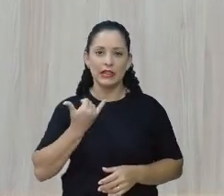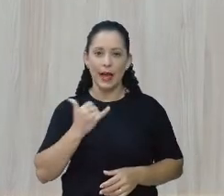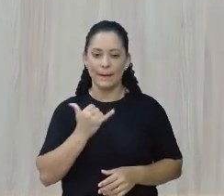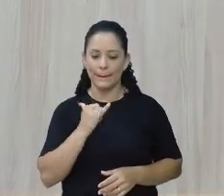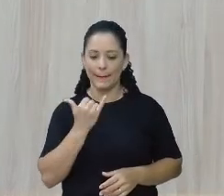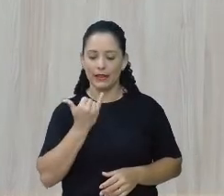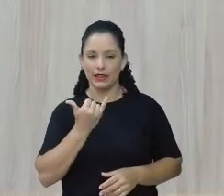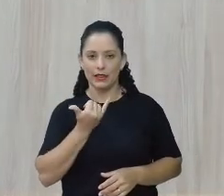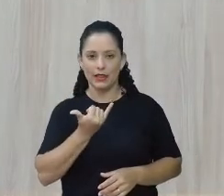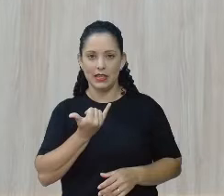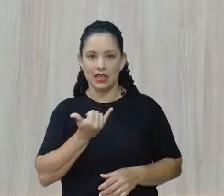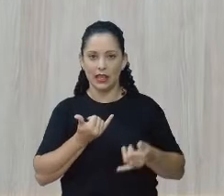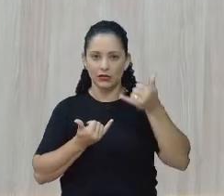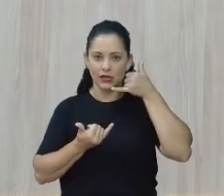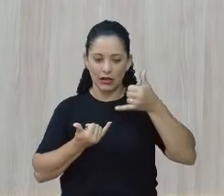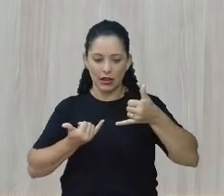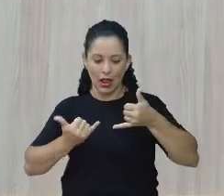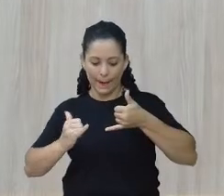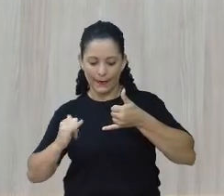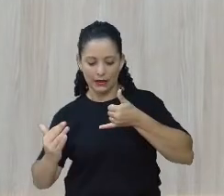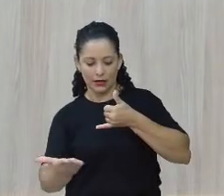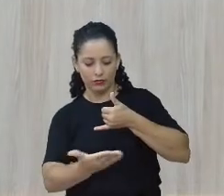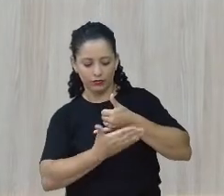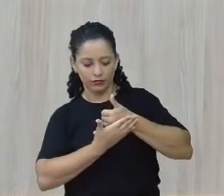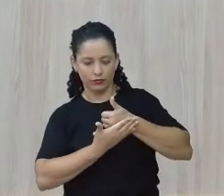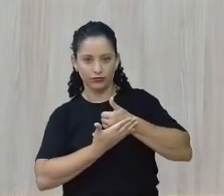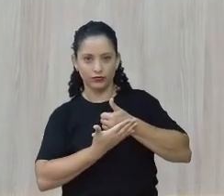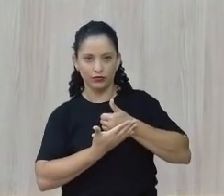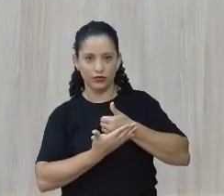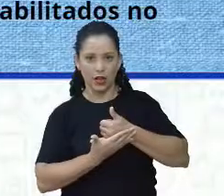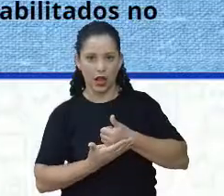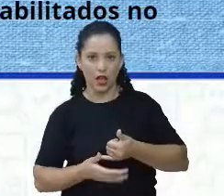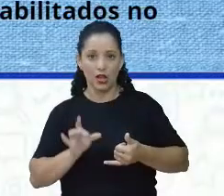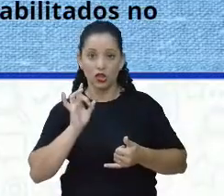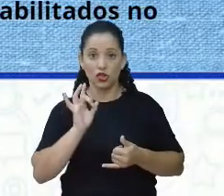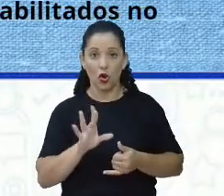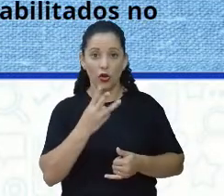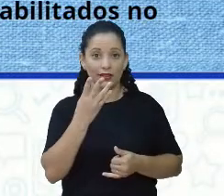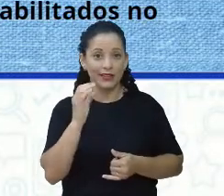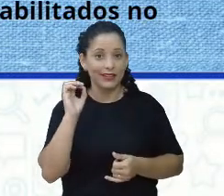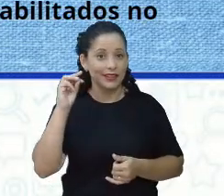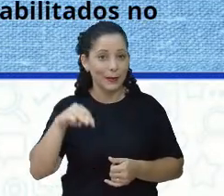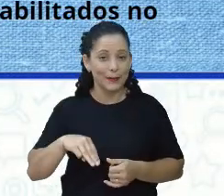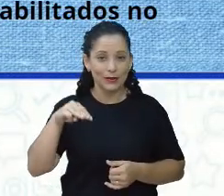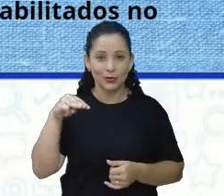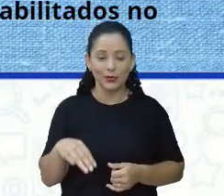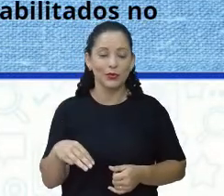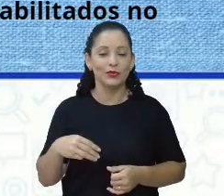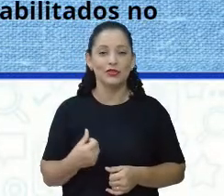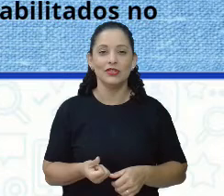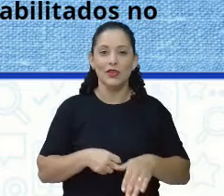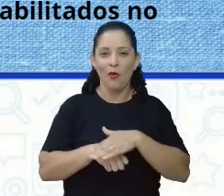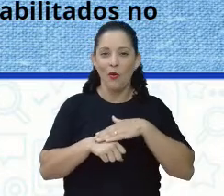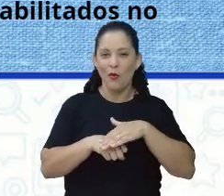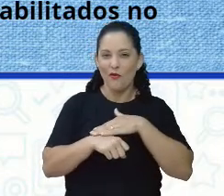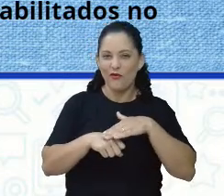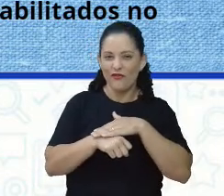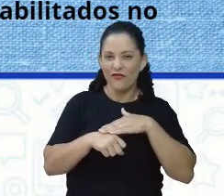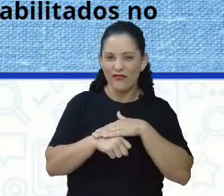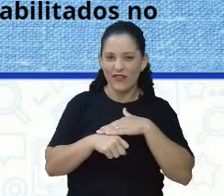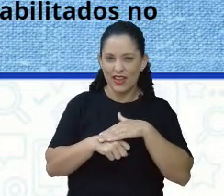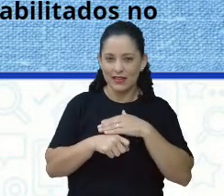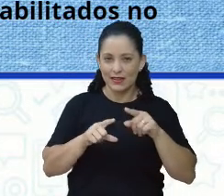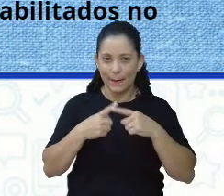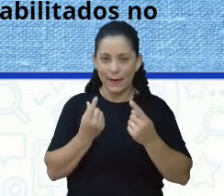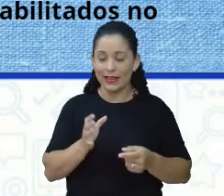aí, desse telefone pioneiro, aguentava só 30 minutos de chamada telefônica e demorava mais de